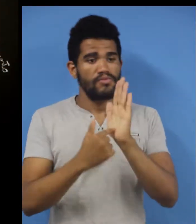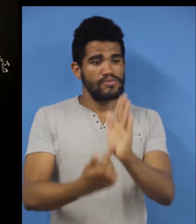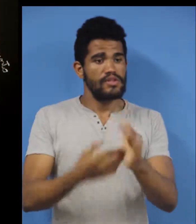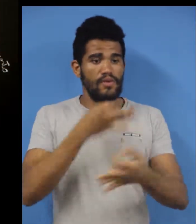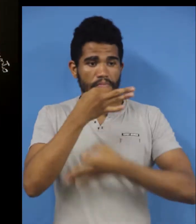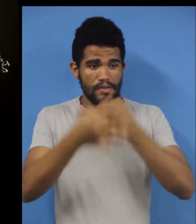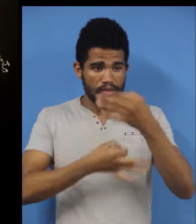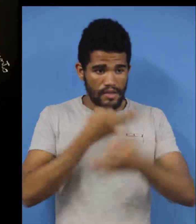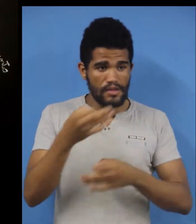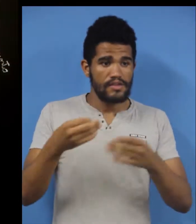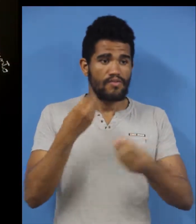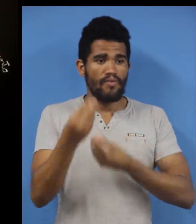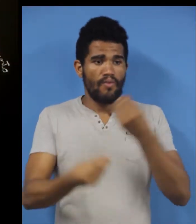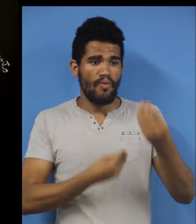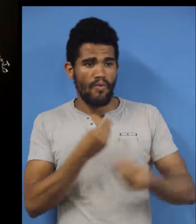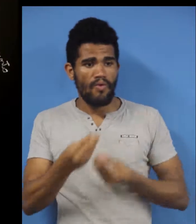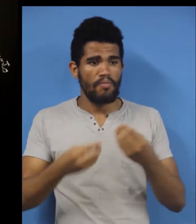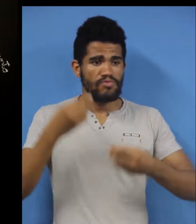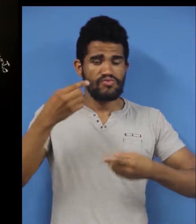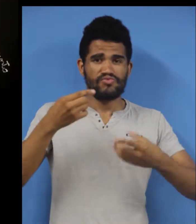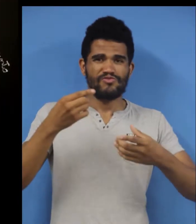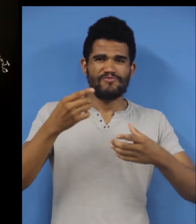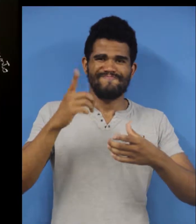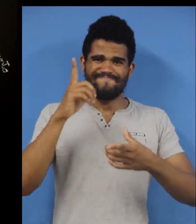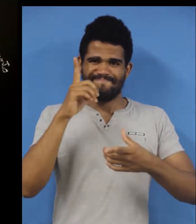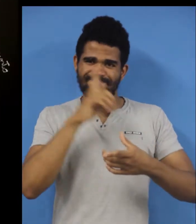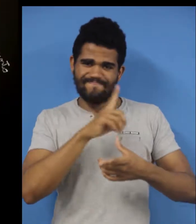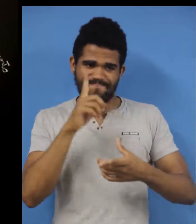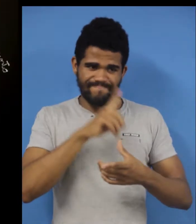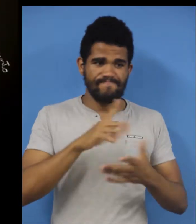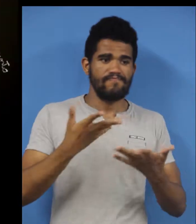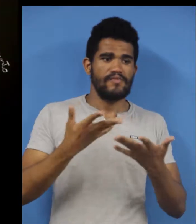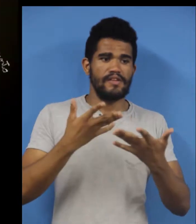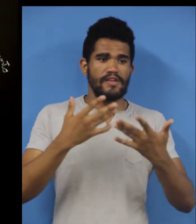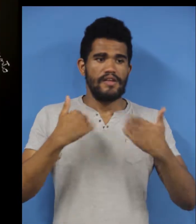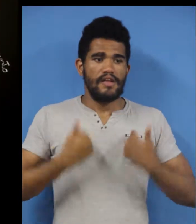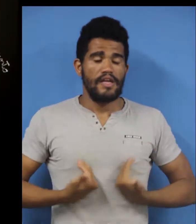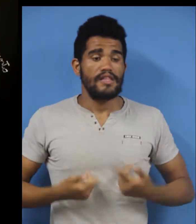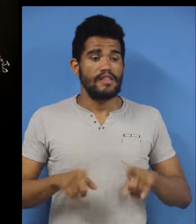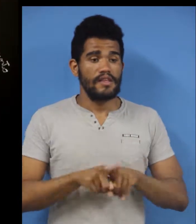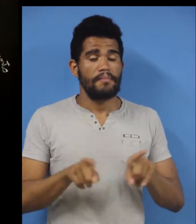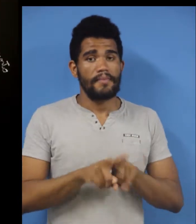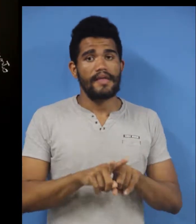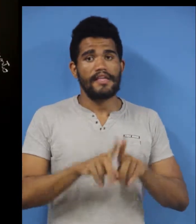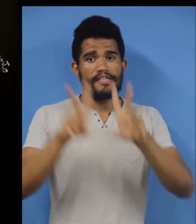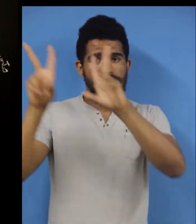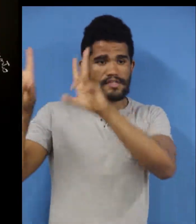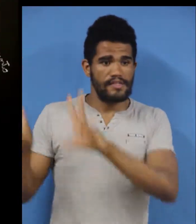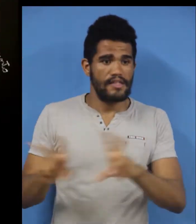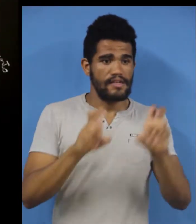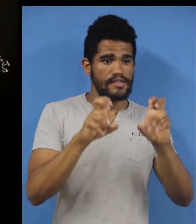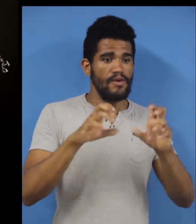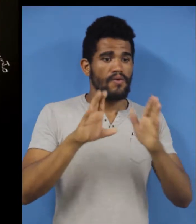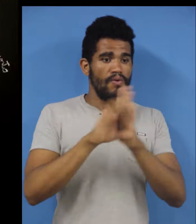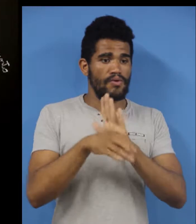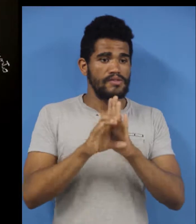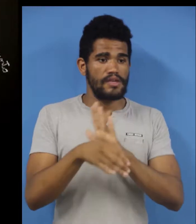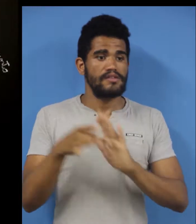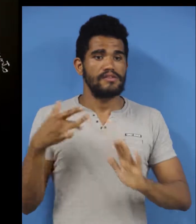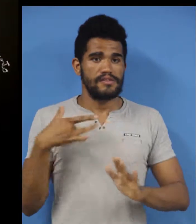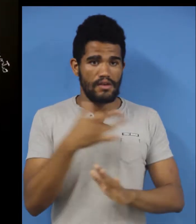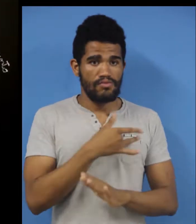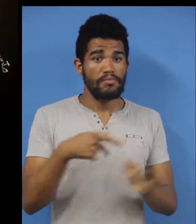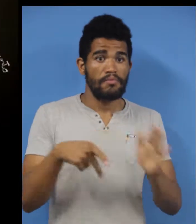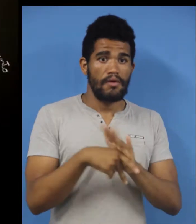aqui argumentos, eu mostrei formas de distúrbios, eu trouxe uma citação, um trecho, o conceito de